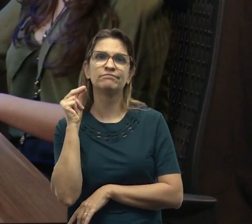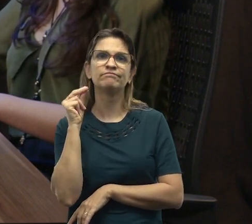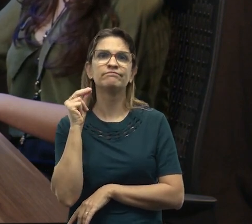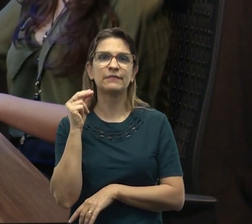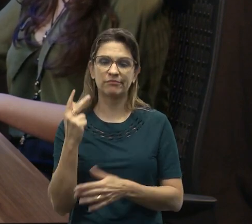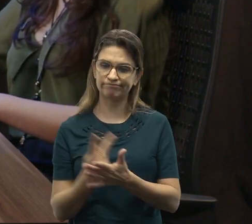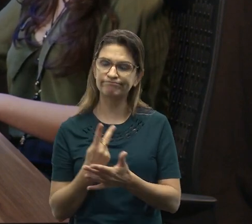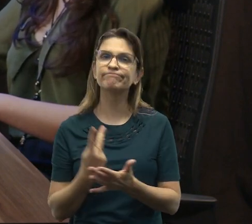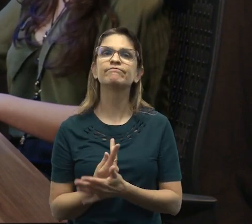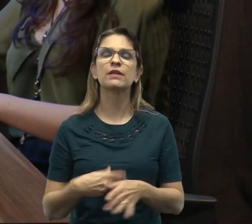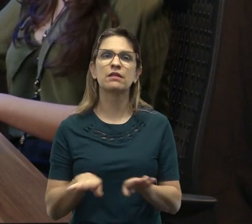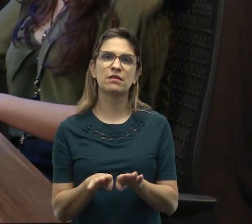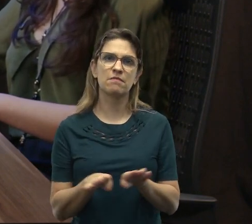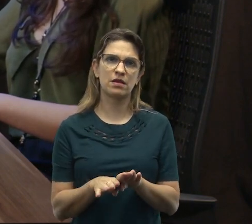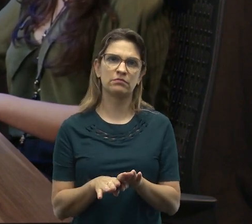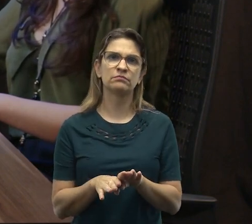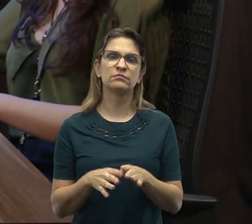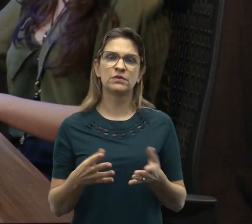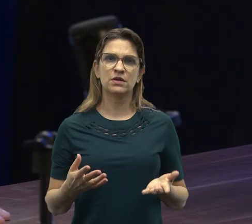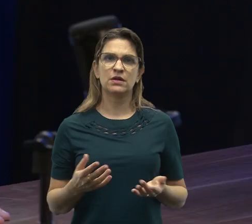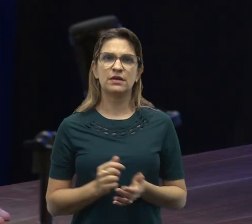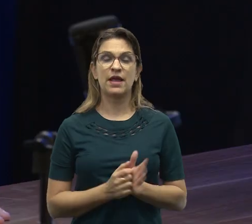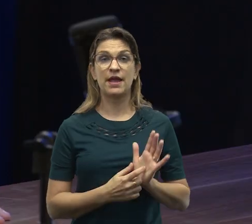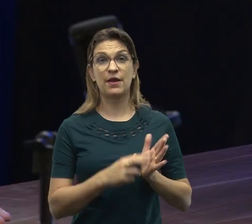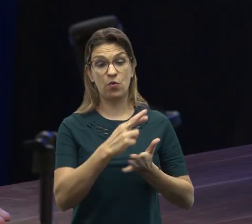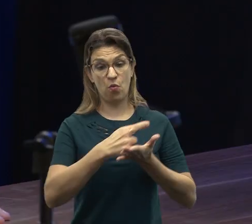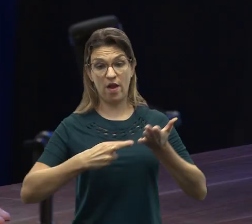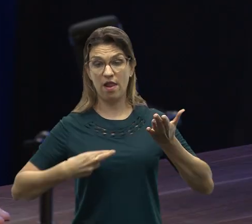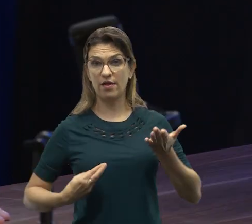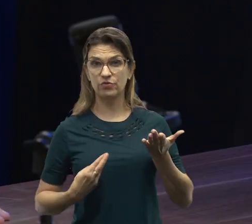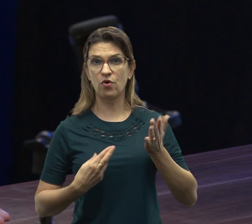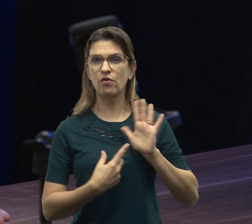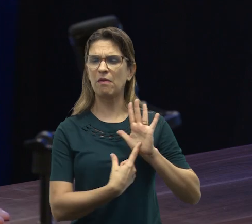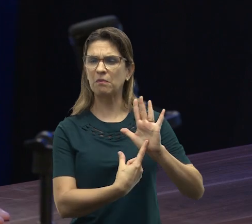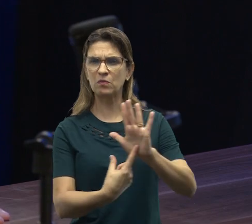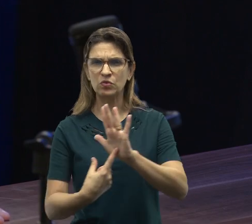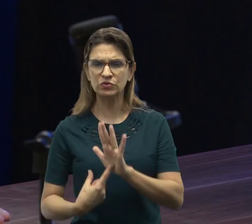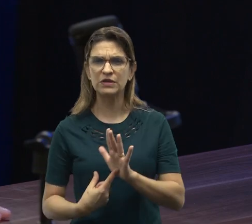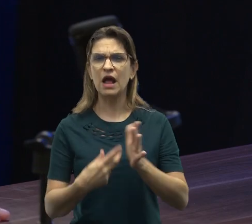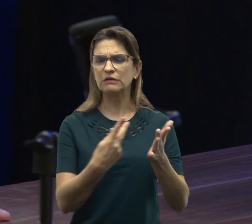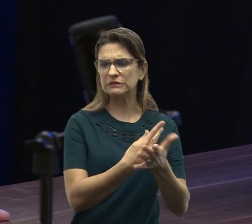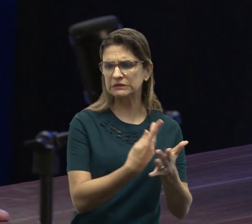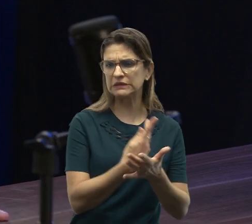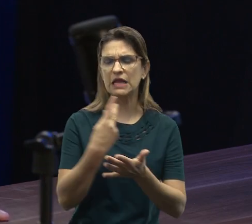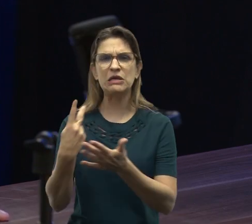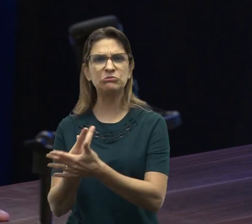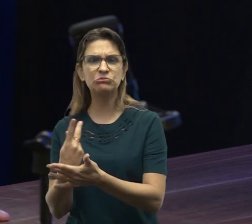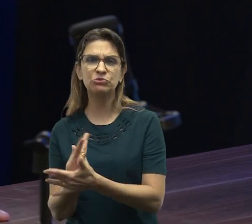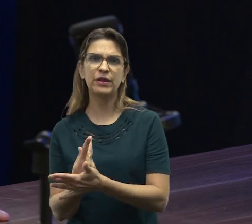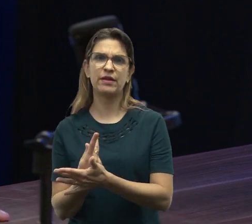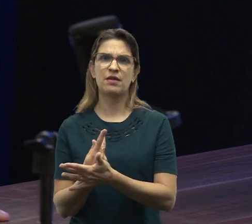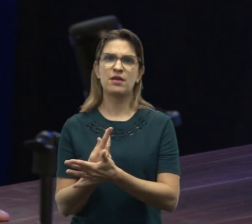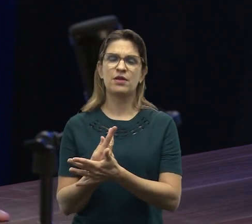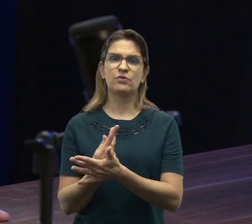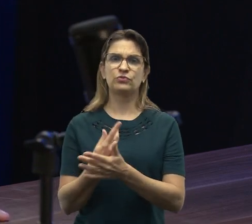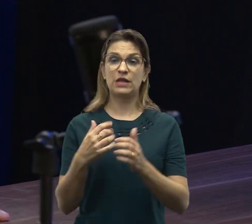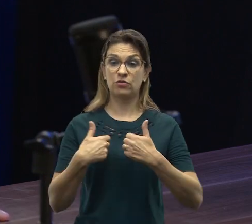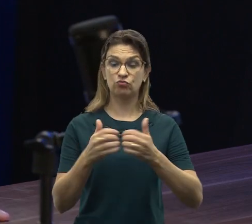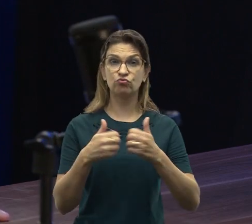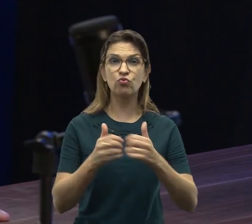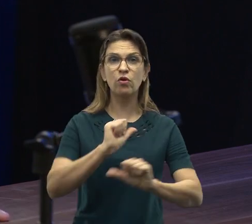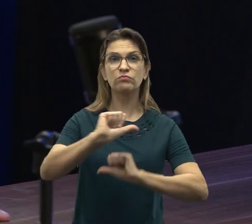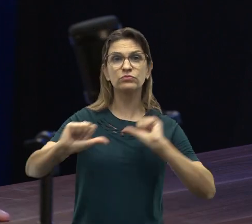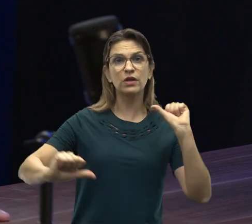o relatório vai apontar essas deficiências, essas negligências, a troca de frota do município que a